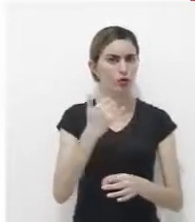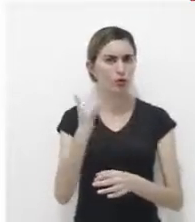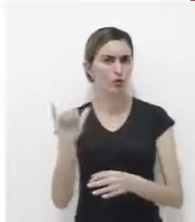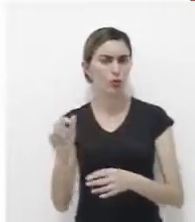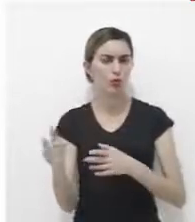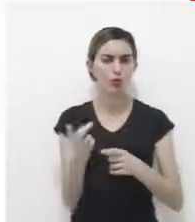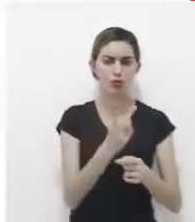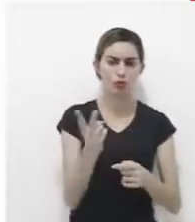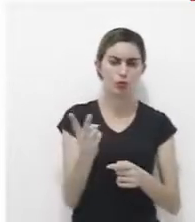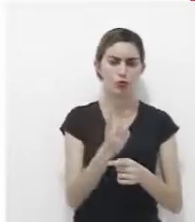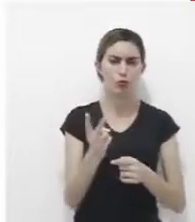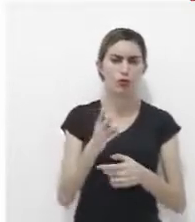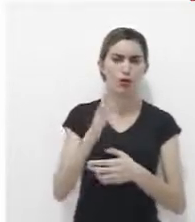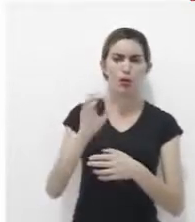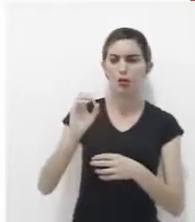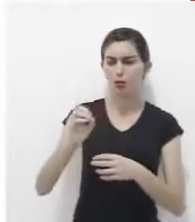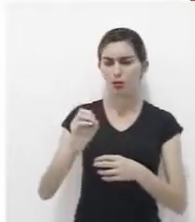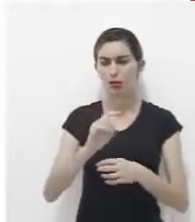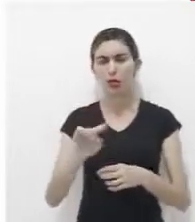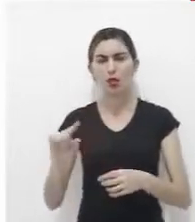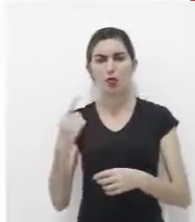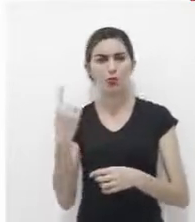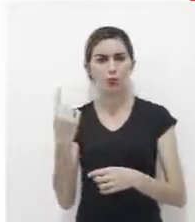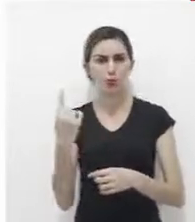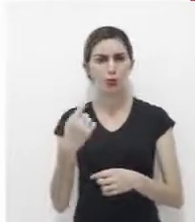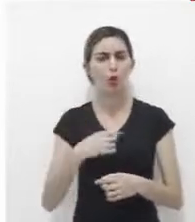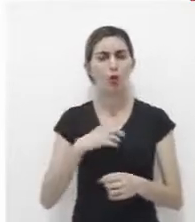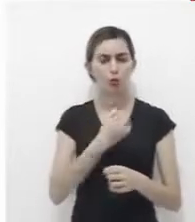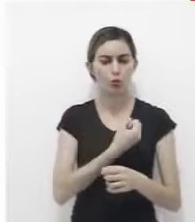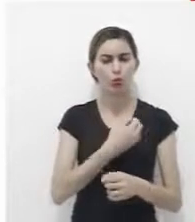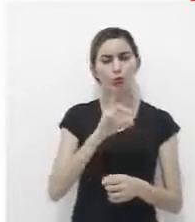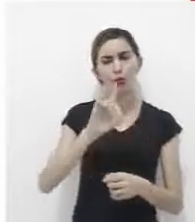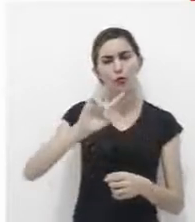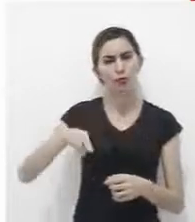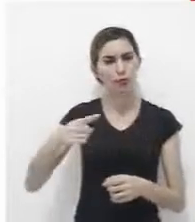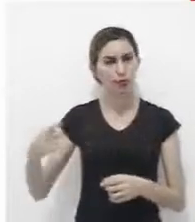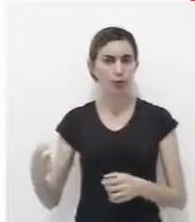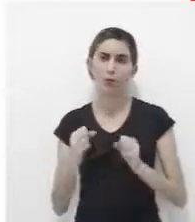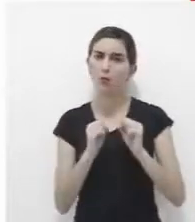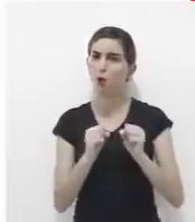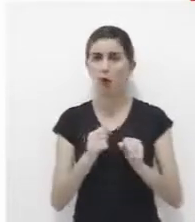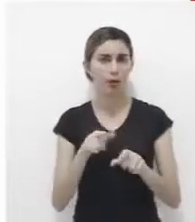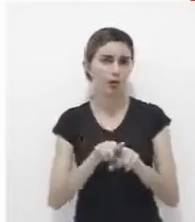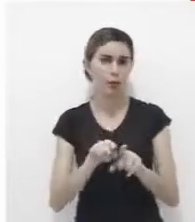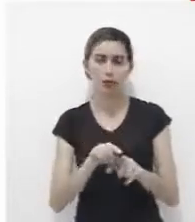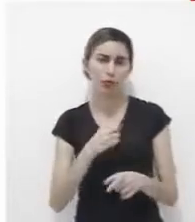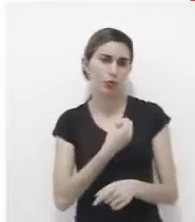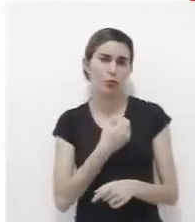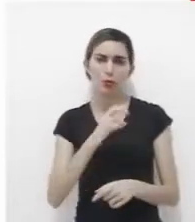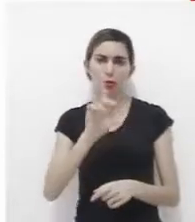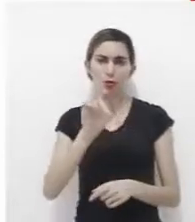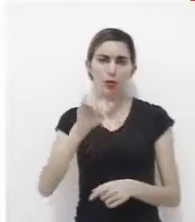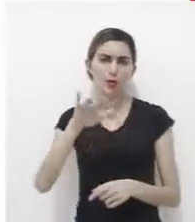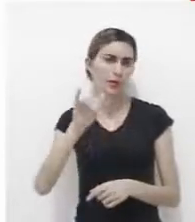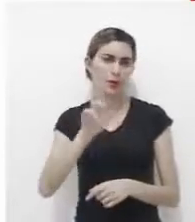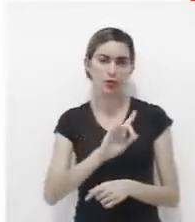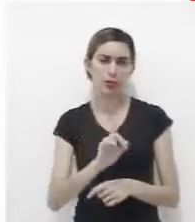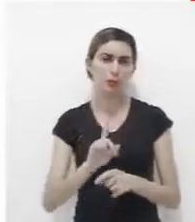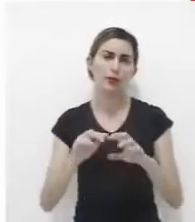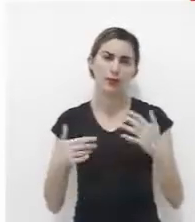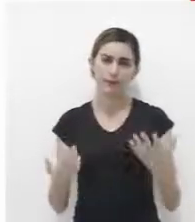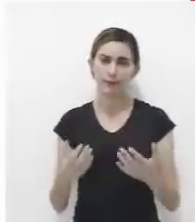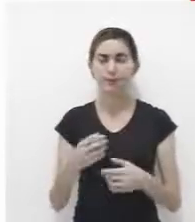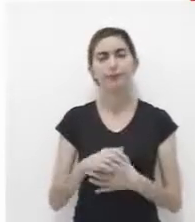x e y ambos estão entre 0 e 1. São números decimais, poderia até não ser, tá bom? Com parte